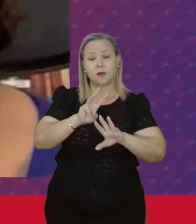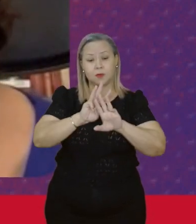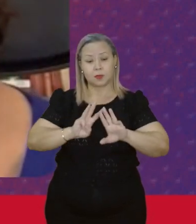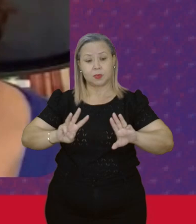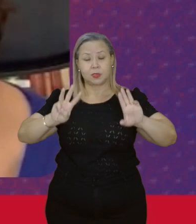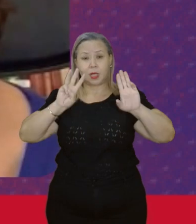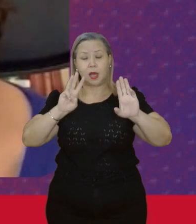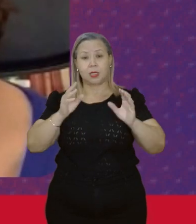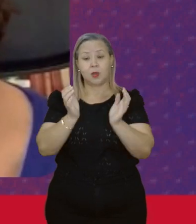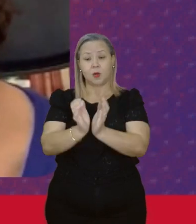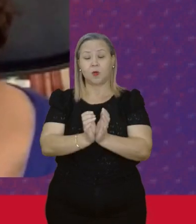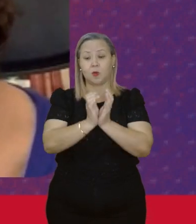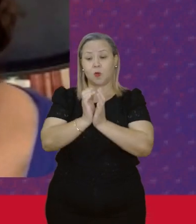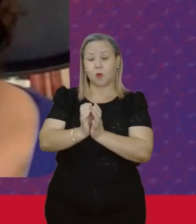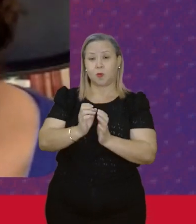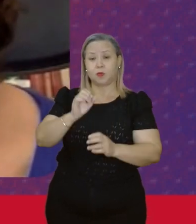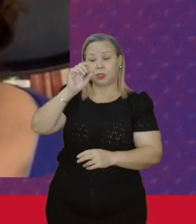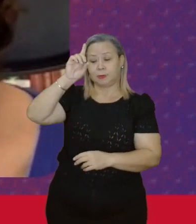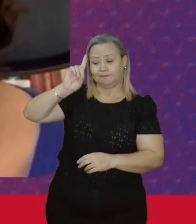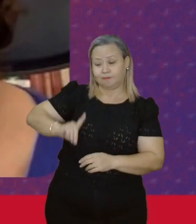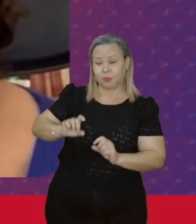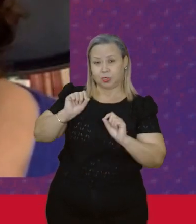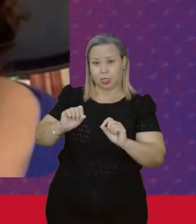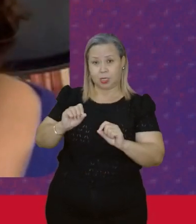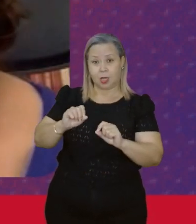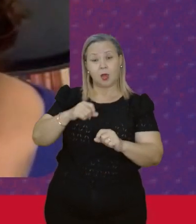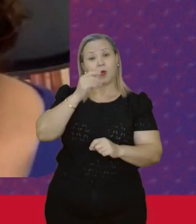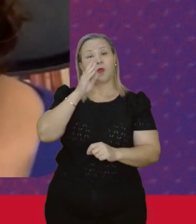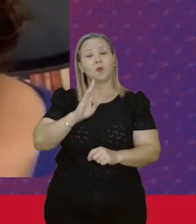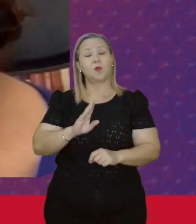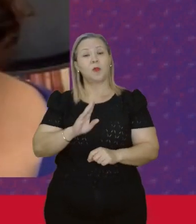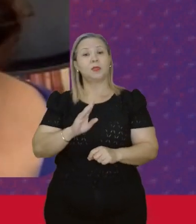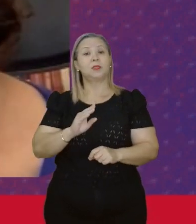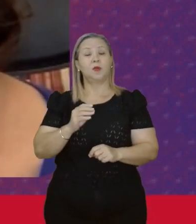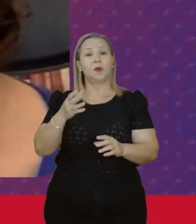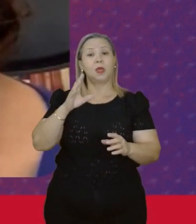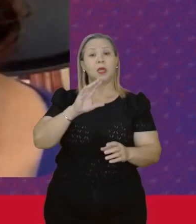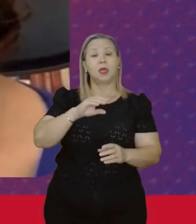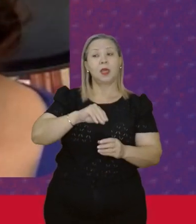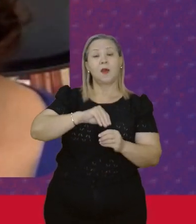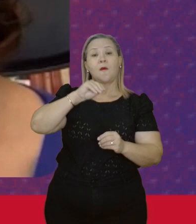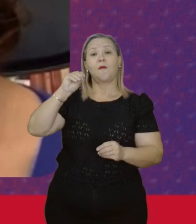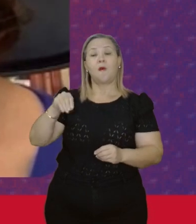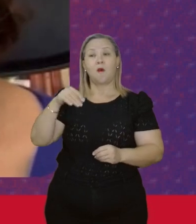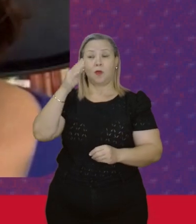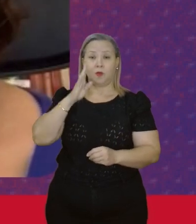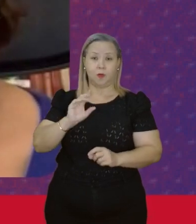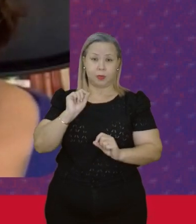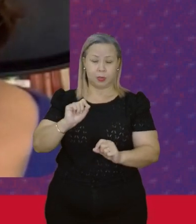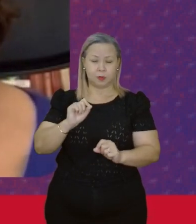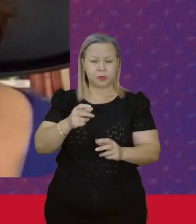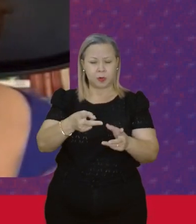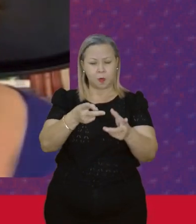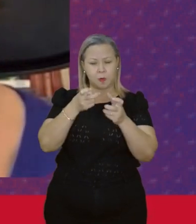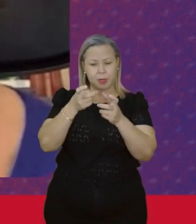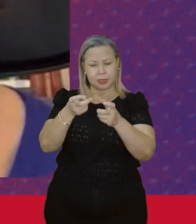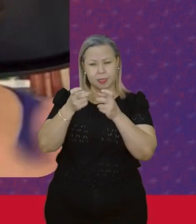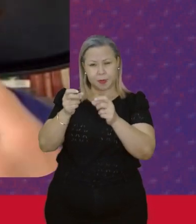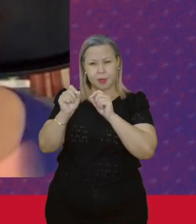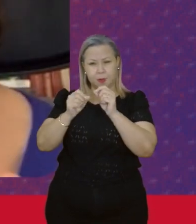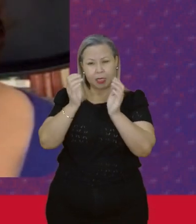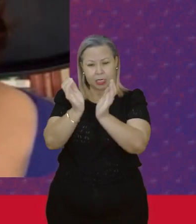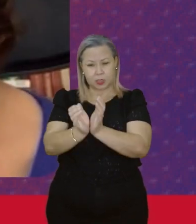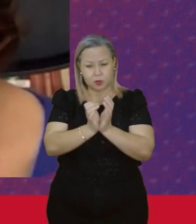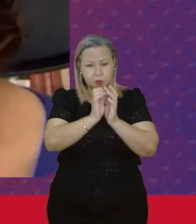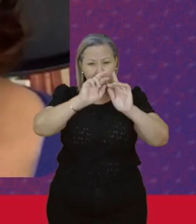no Brasil e principalmente fora do Brasil. E nós percebemos que esses grupos, em vários países da Europa,